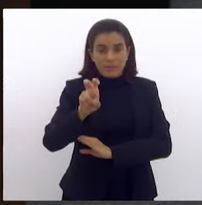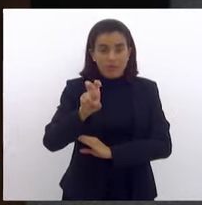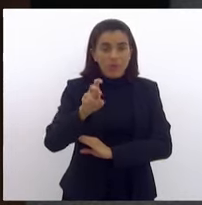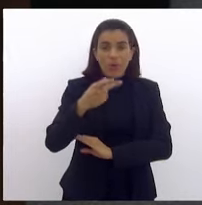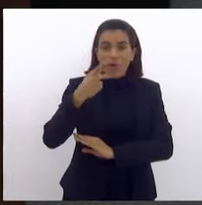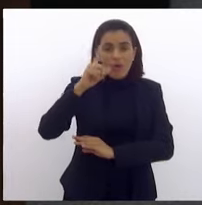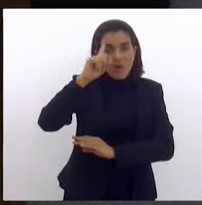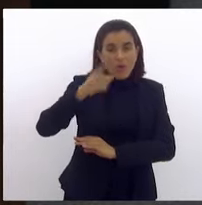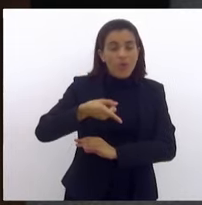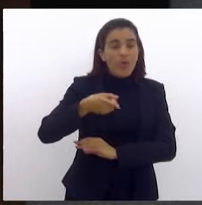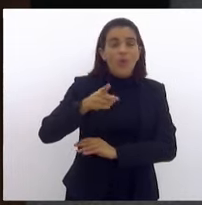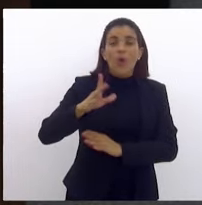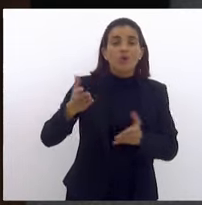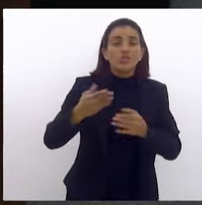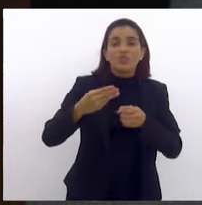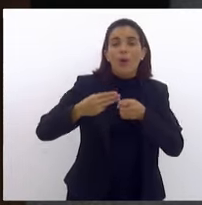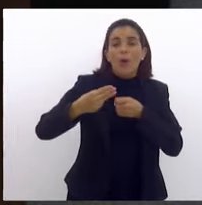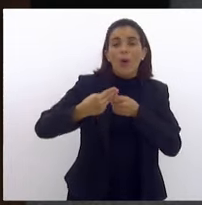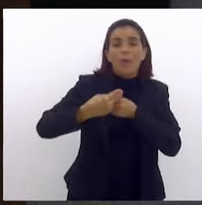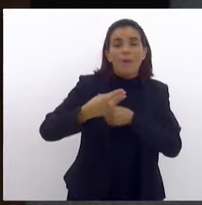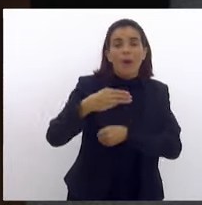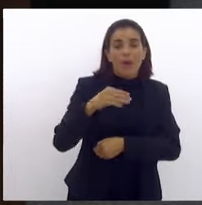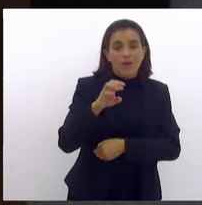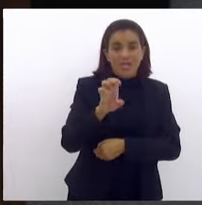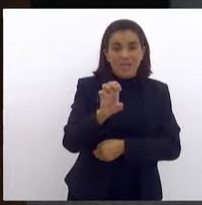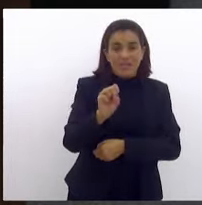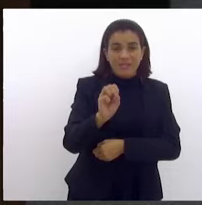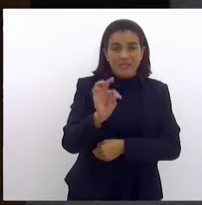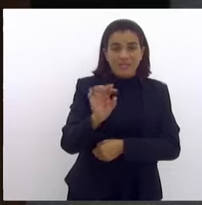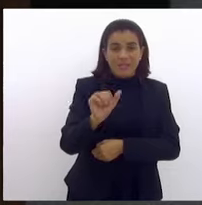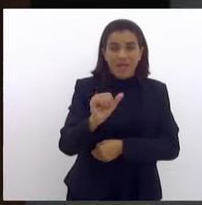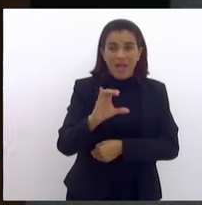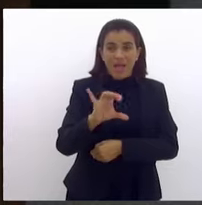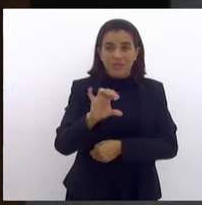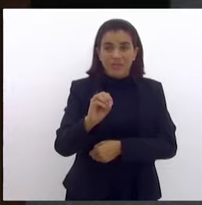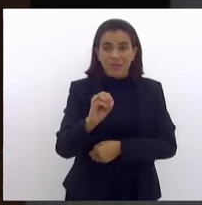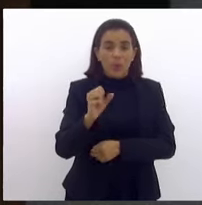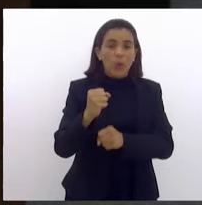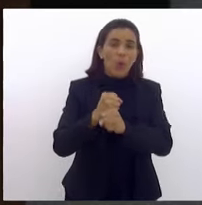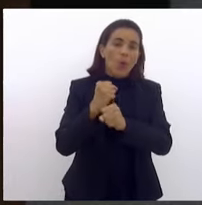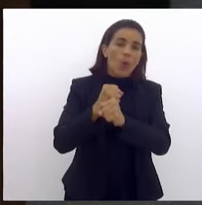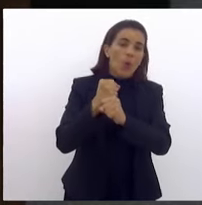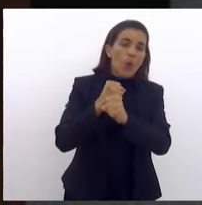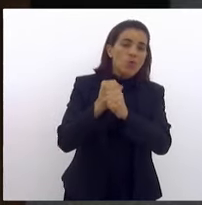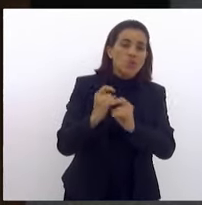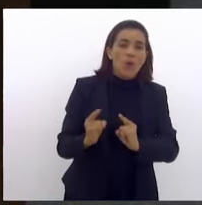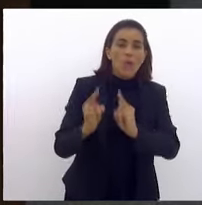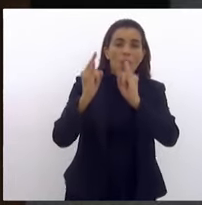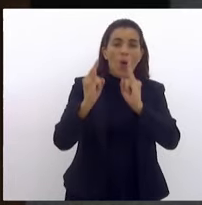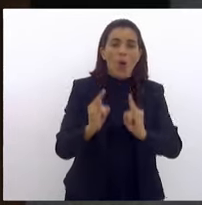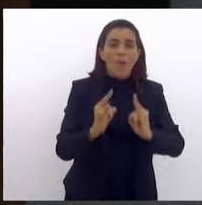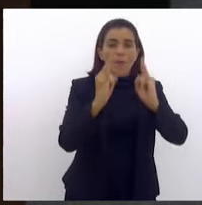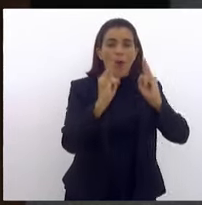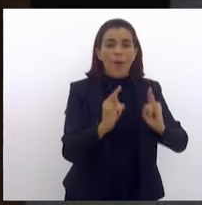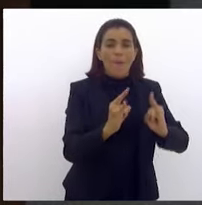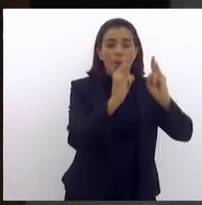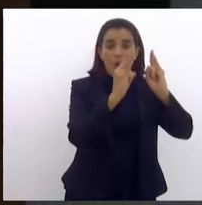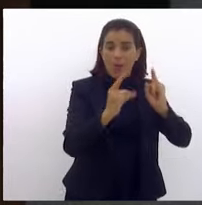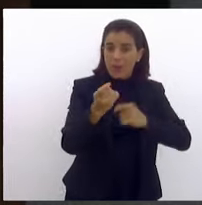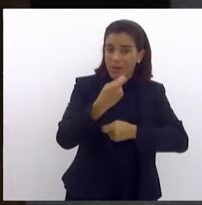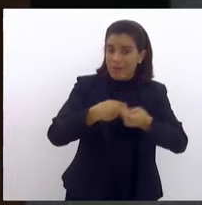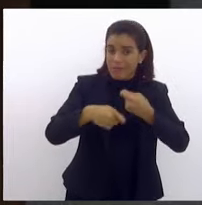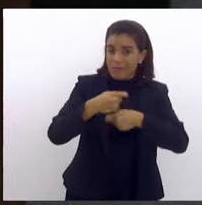hoje é o bairro do Estácio, ao município, que fez, construiu várias coisas lá e são geridas por